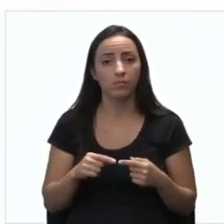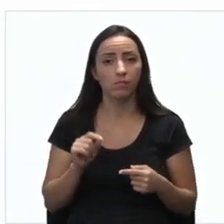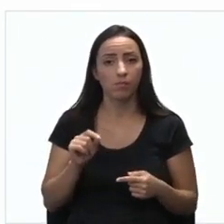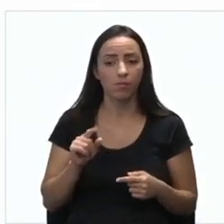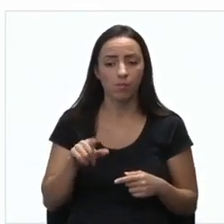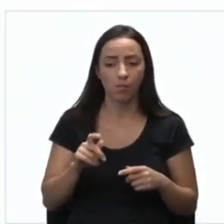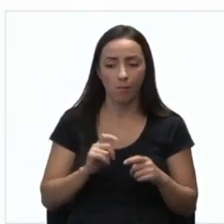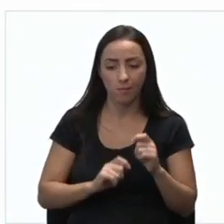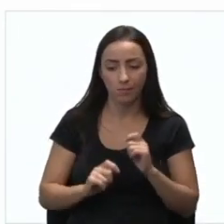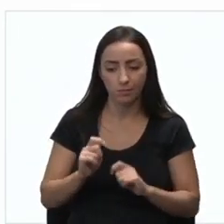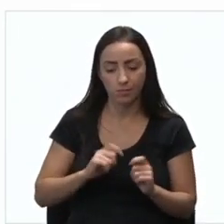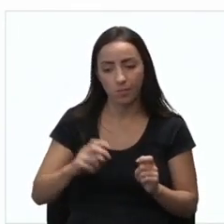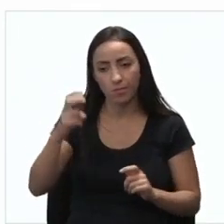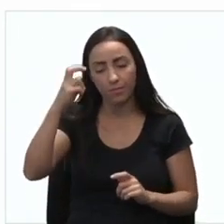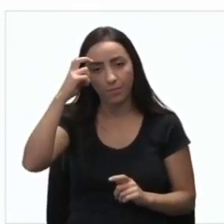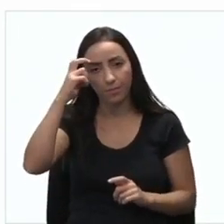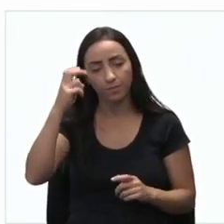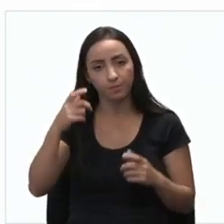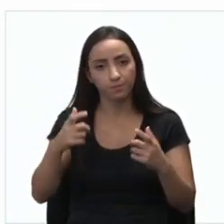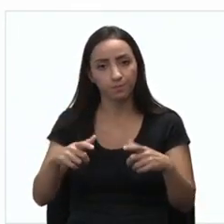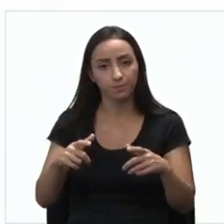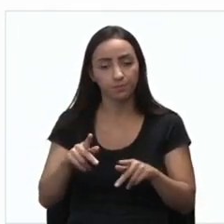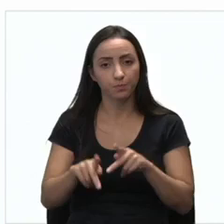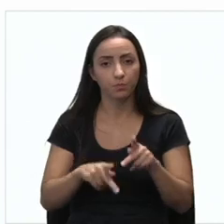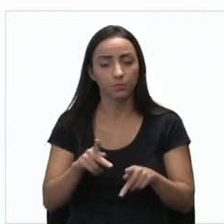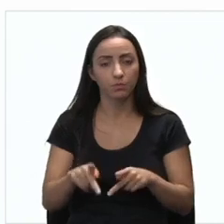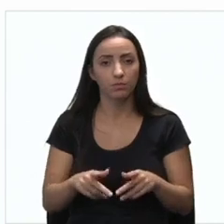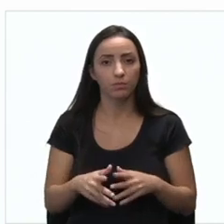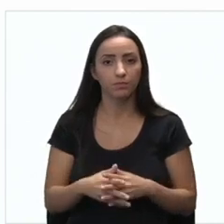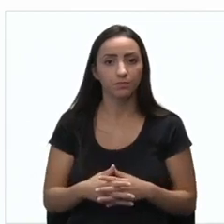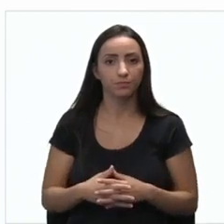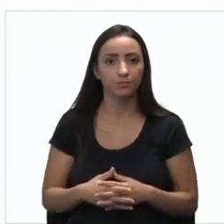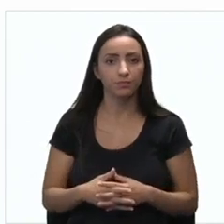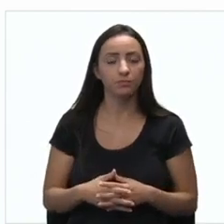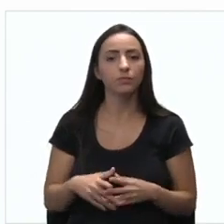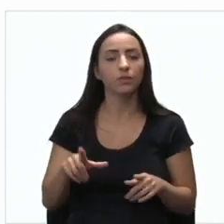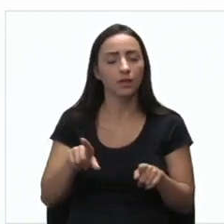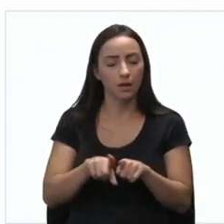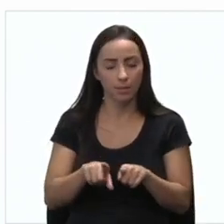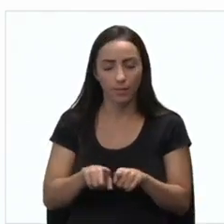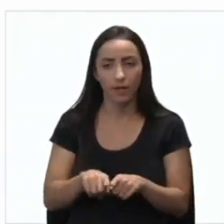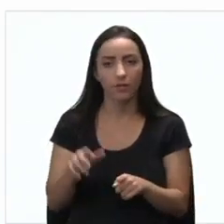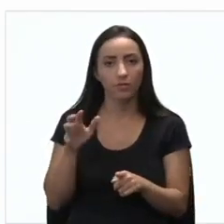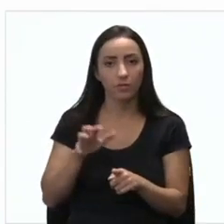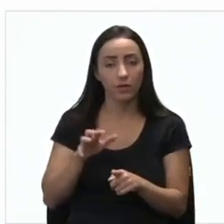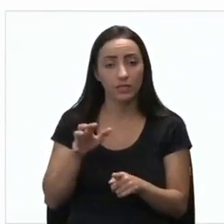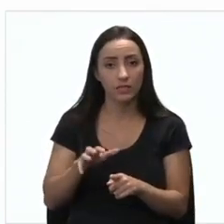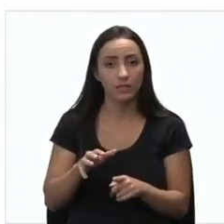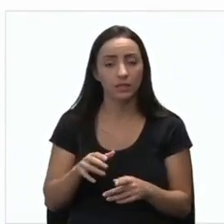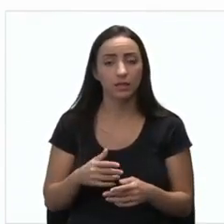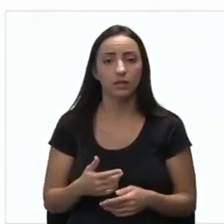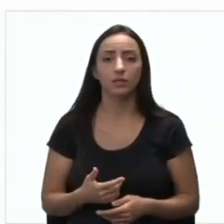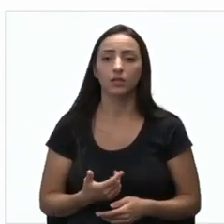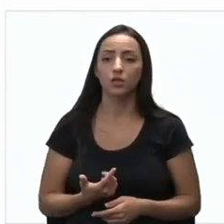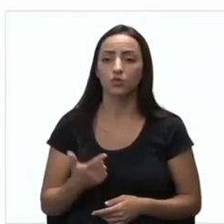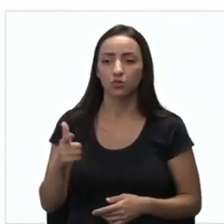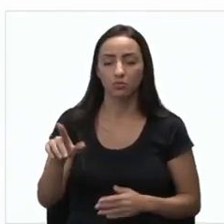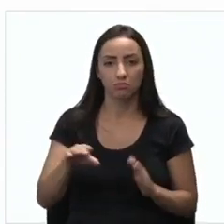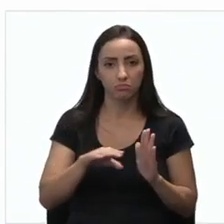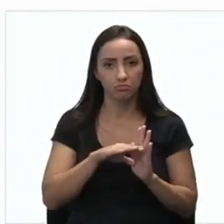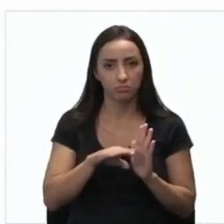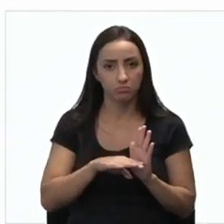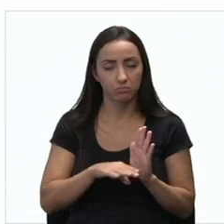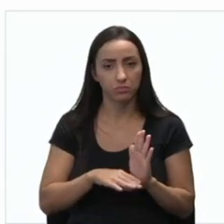condições econômicas, culturais e ambientais da população, que possuem influência aí nas outras